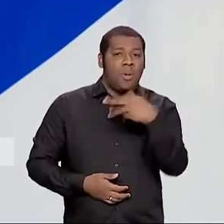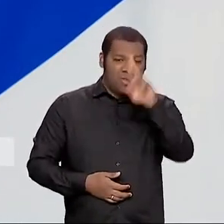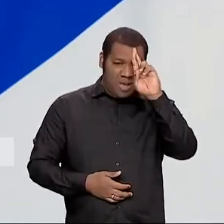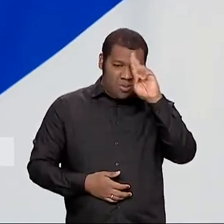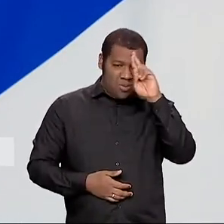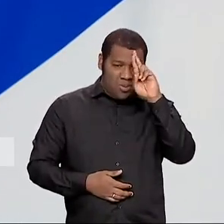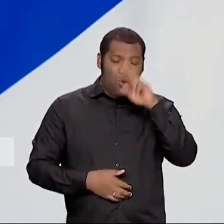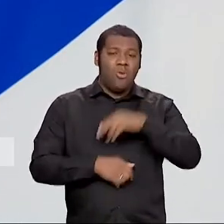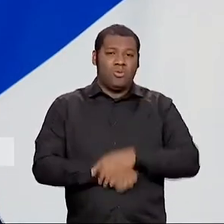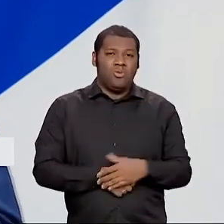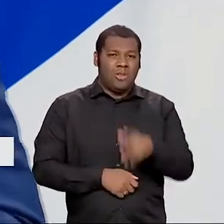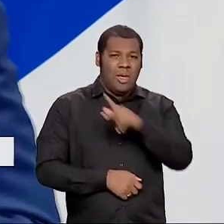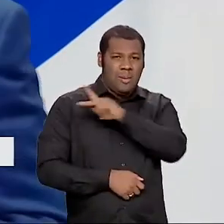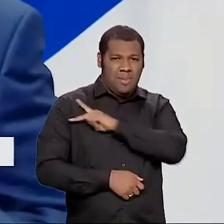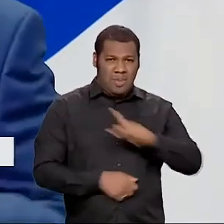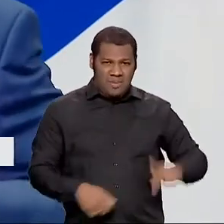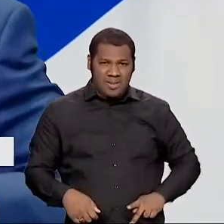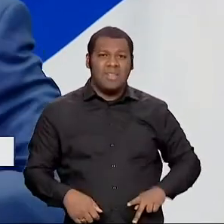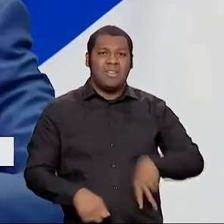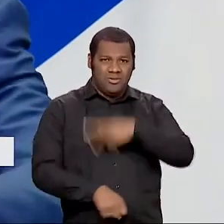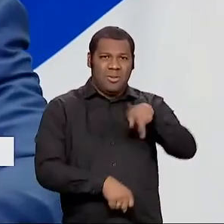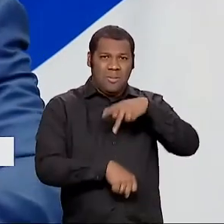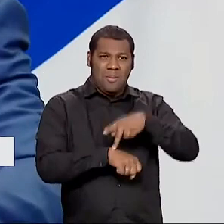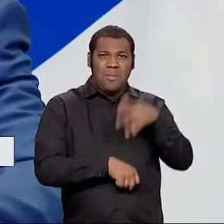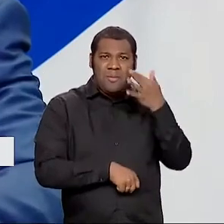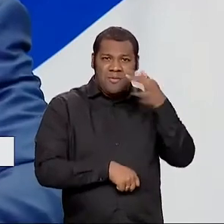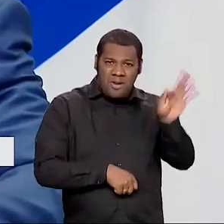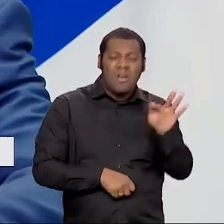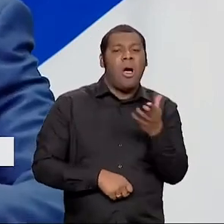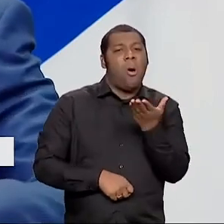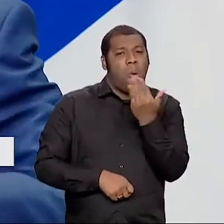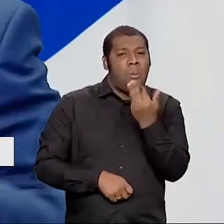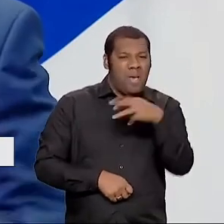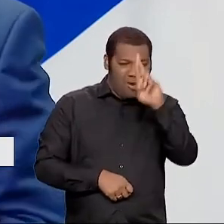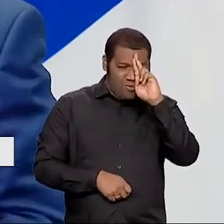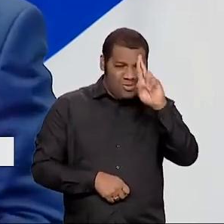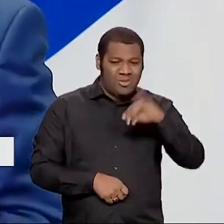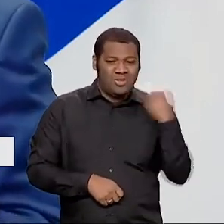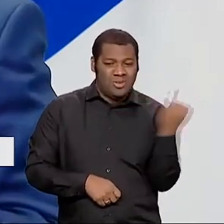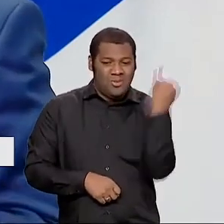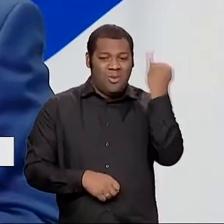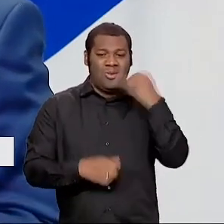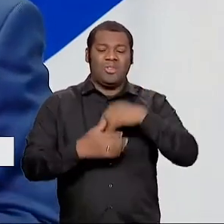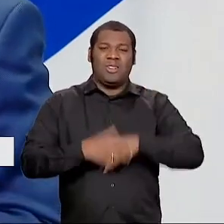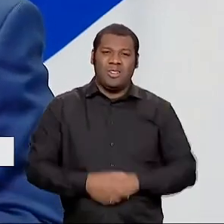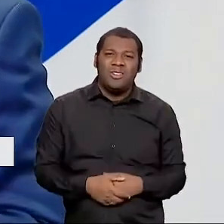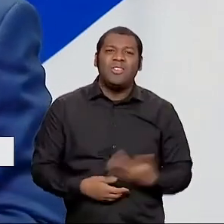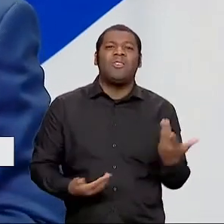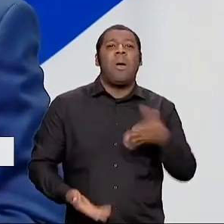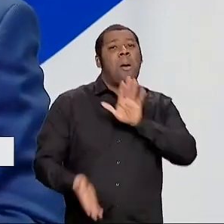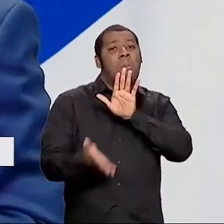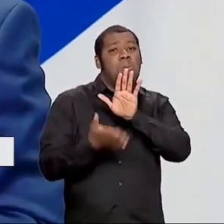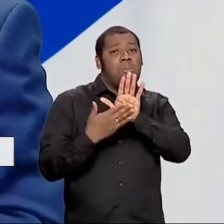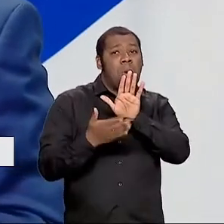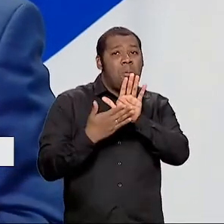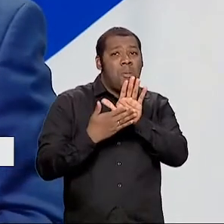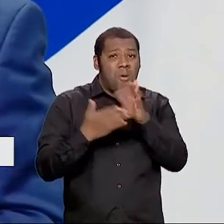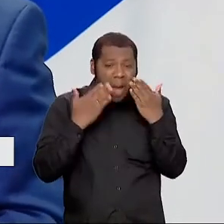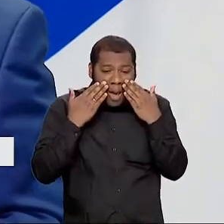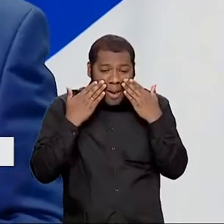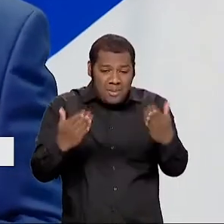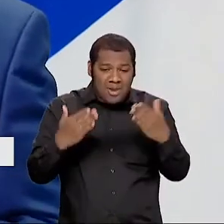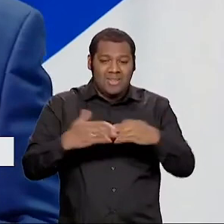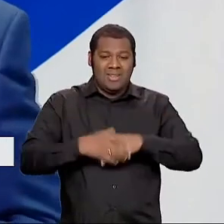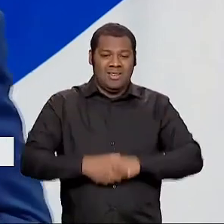almoço com o presidente Macron, que foi um almoço importante, porque nós colocamos a nossa pauta em dias, ou seja,